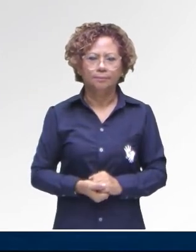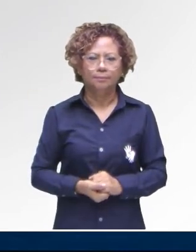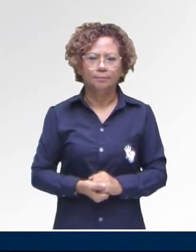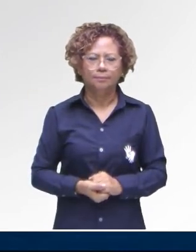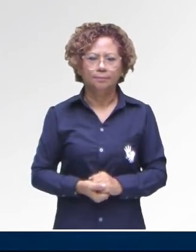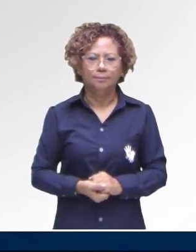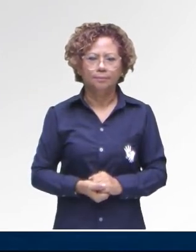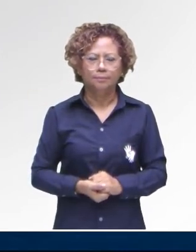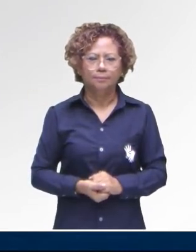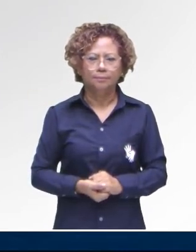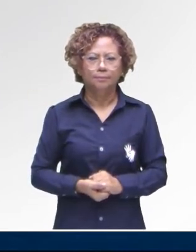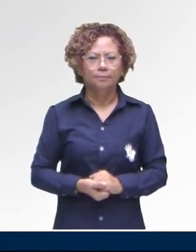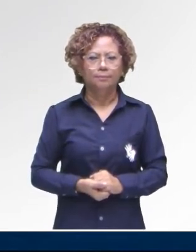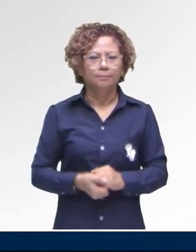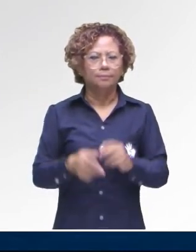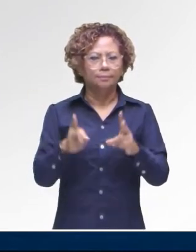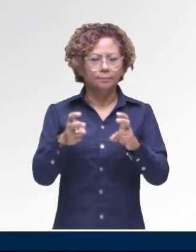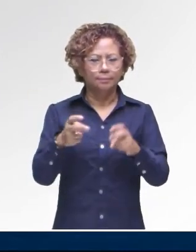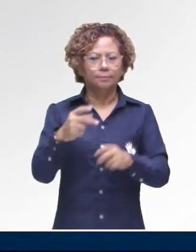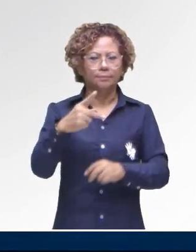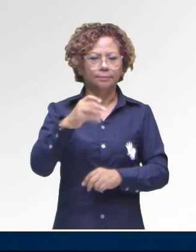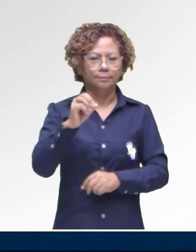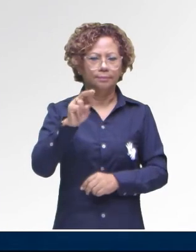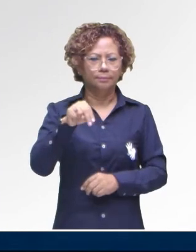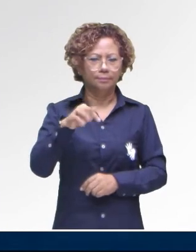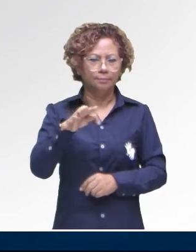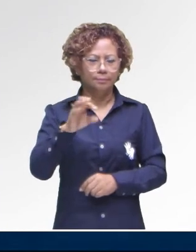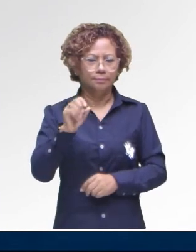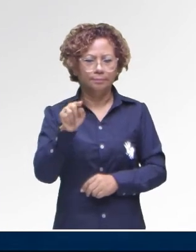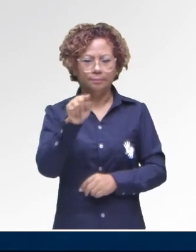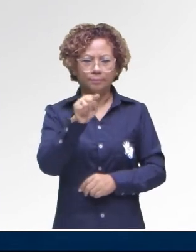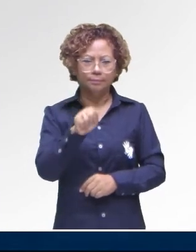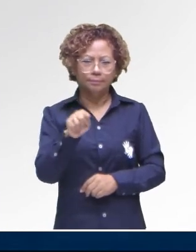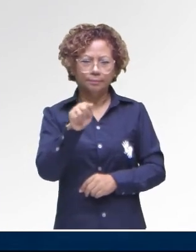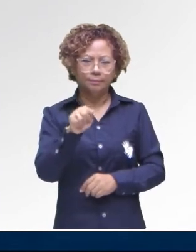Ó, fazer um ponto, né?